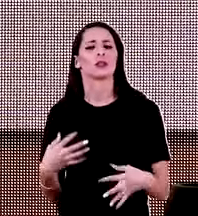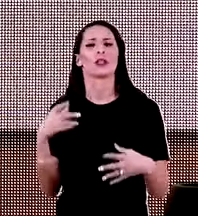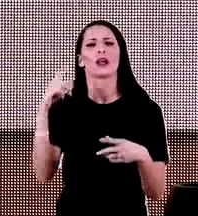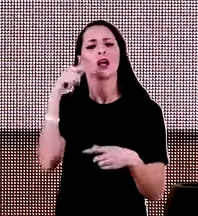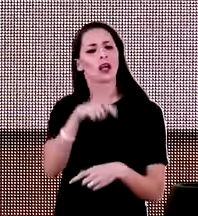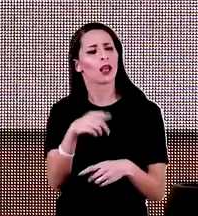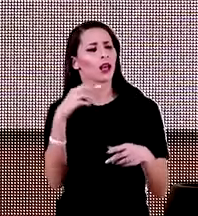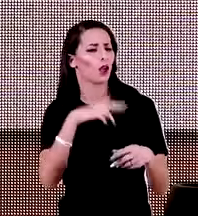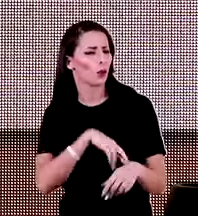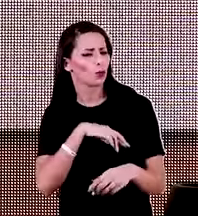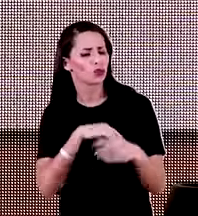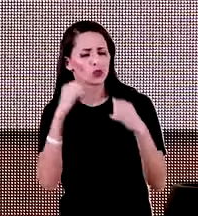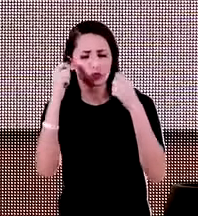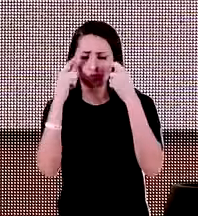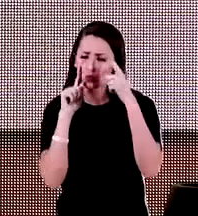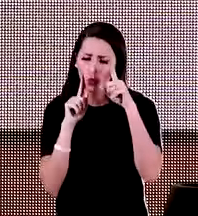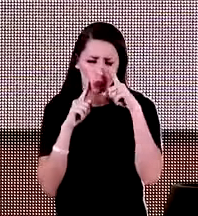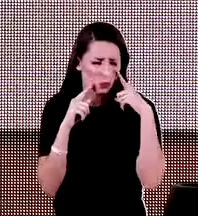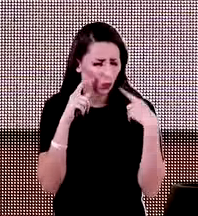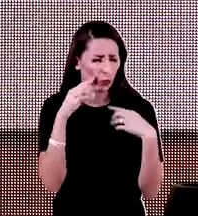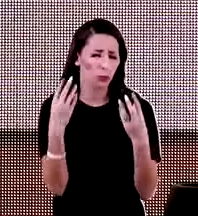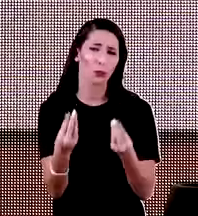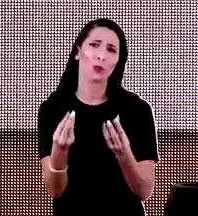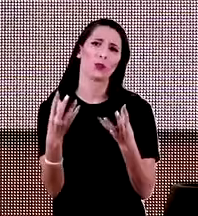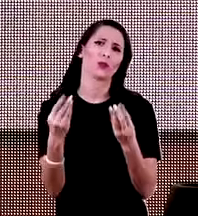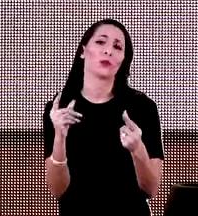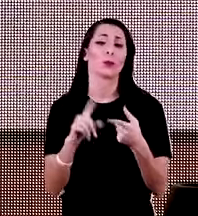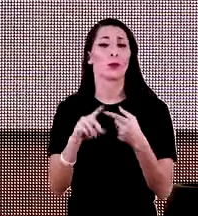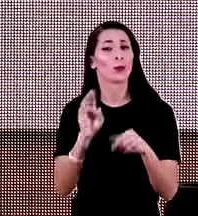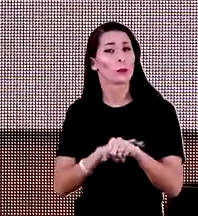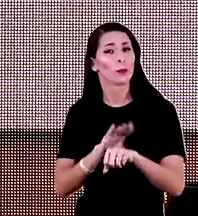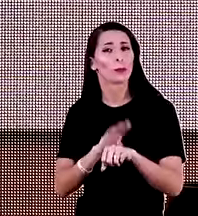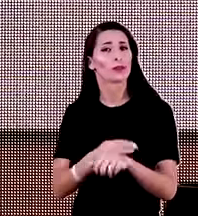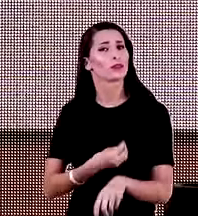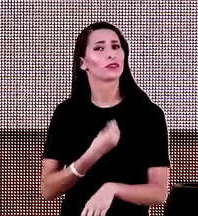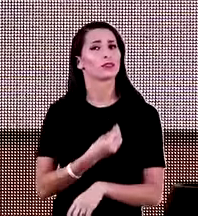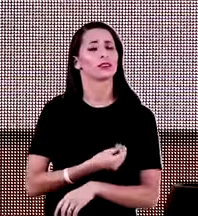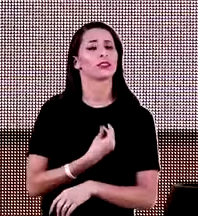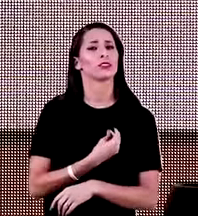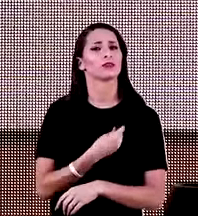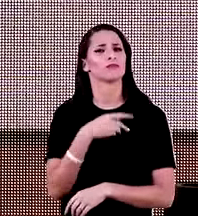chorou. Porque a gente tem momentos na vida da gente que não tem nem o que falar.